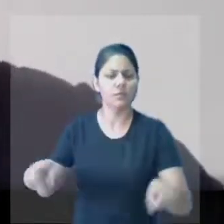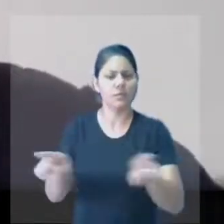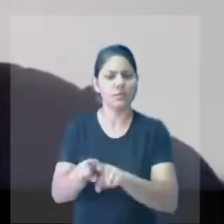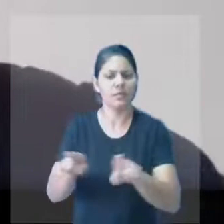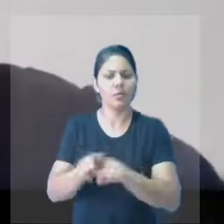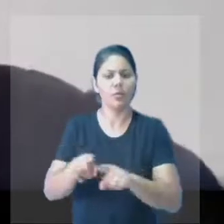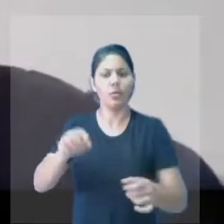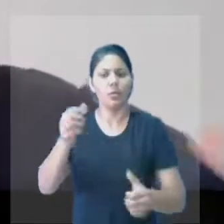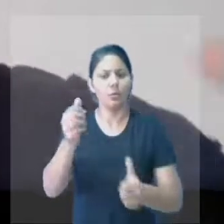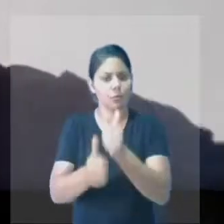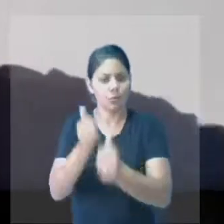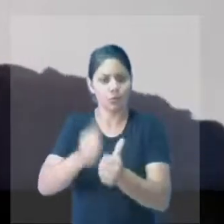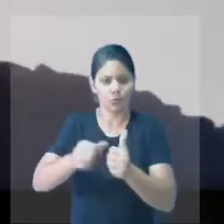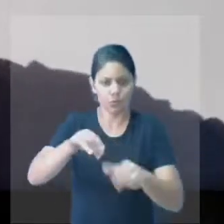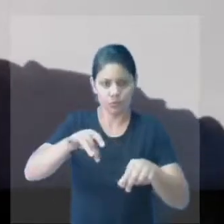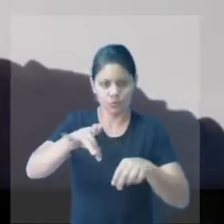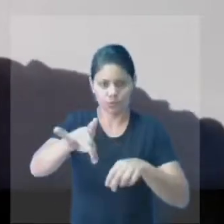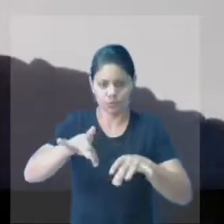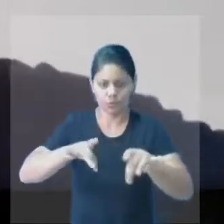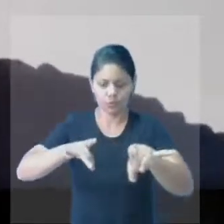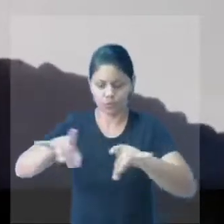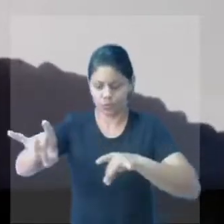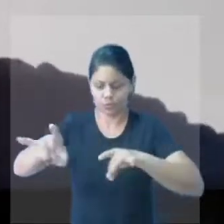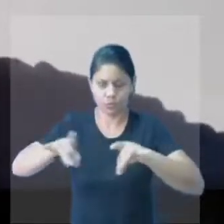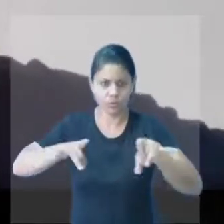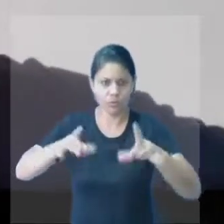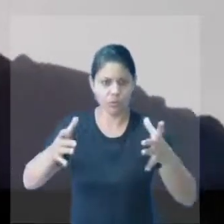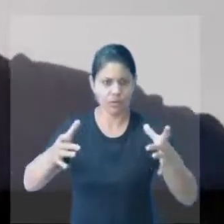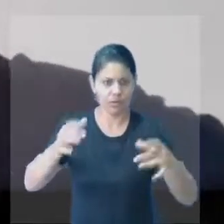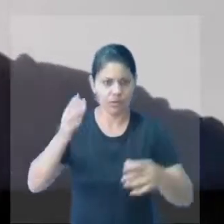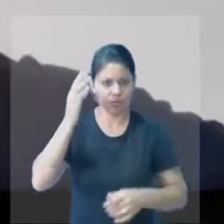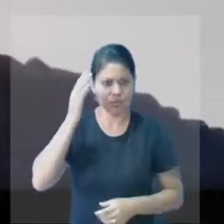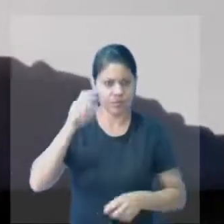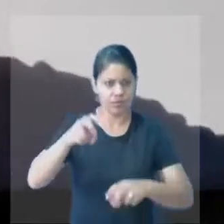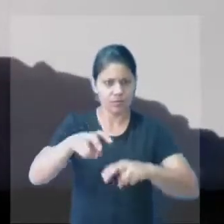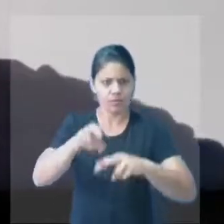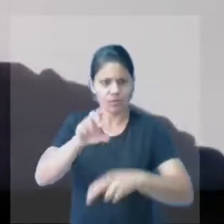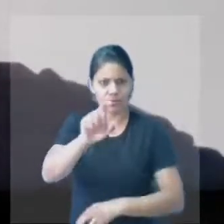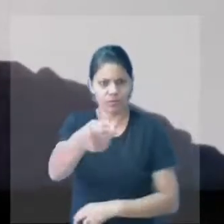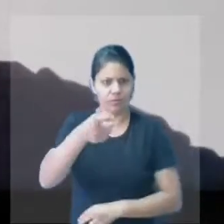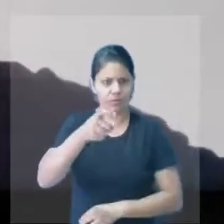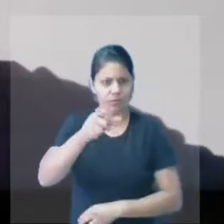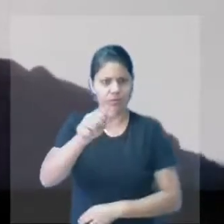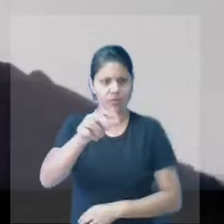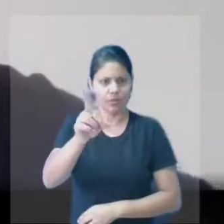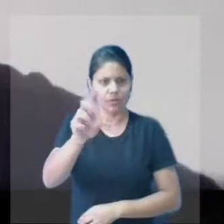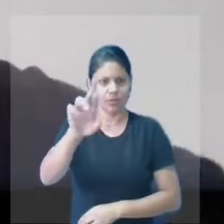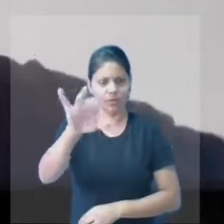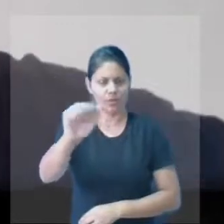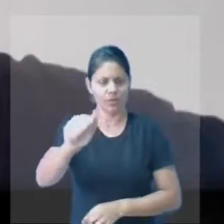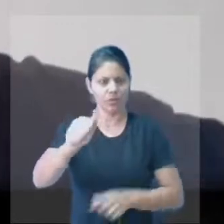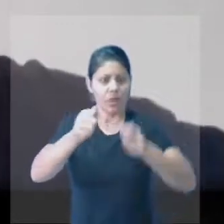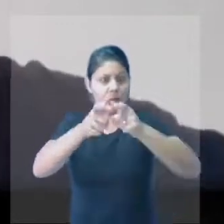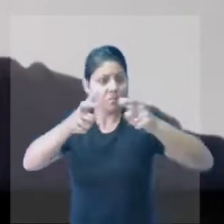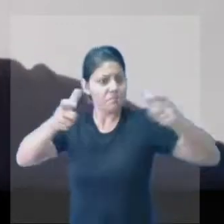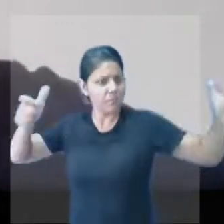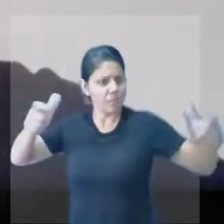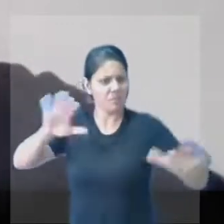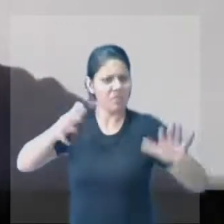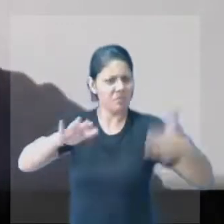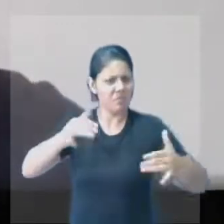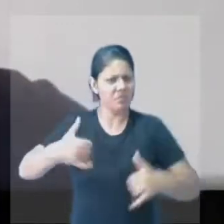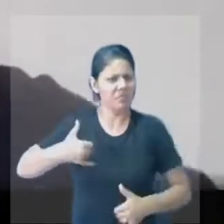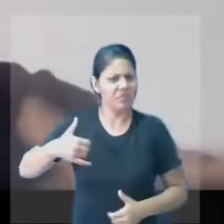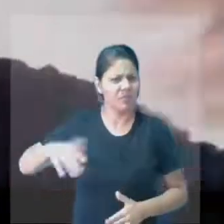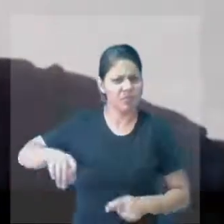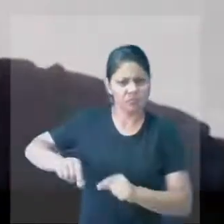jogo de xadrez com peças grandes, peças plásticas ou de madeira, né, com meio metro de altura, mais